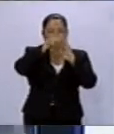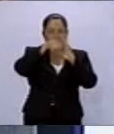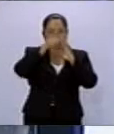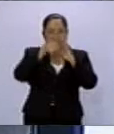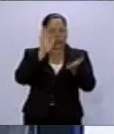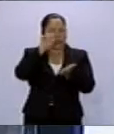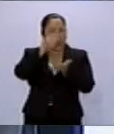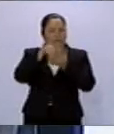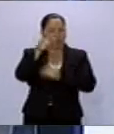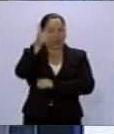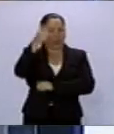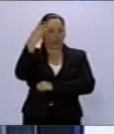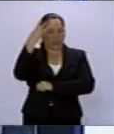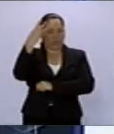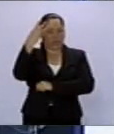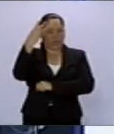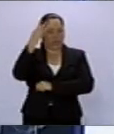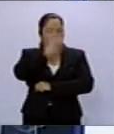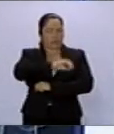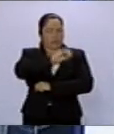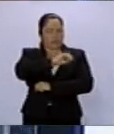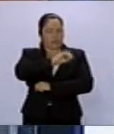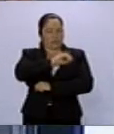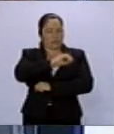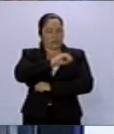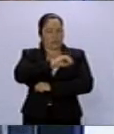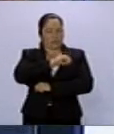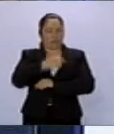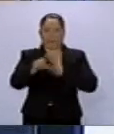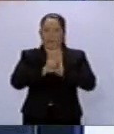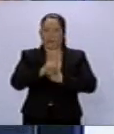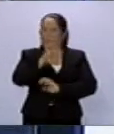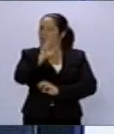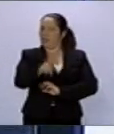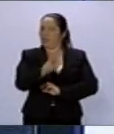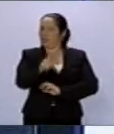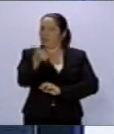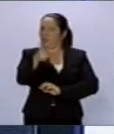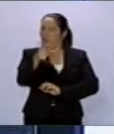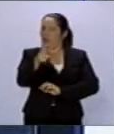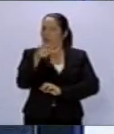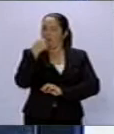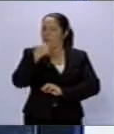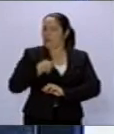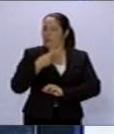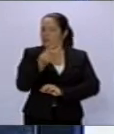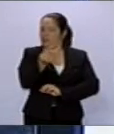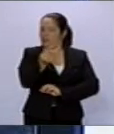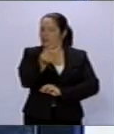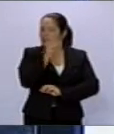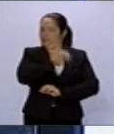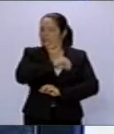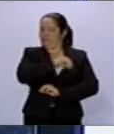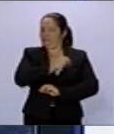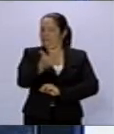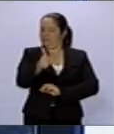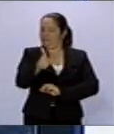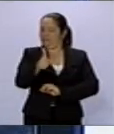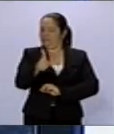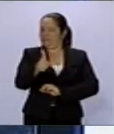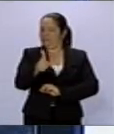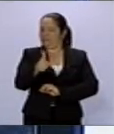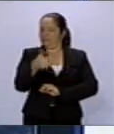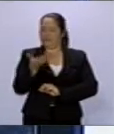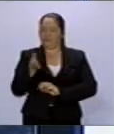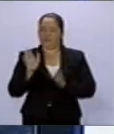décimo terceiro que na modalidade de bolsa não é estabelecida portanto esses profissionais estão é garantidos e com essa